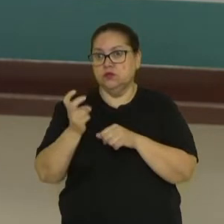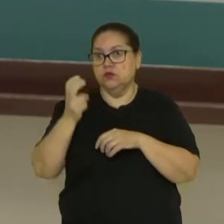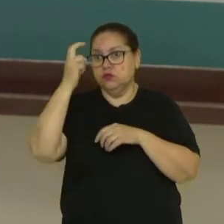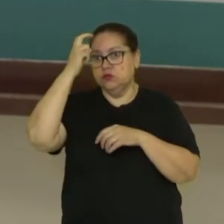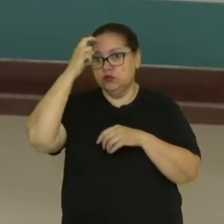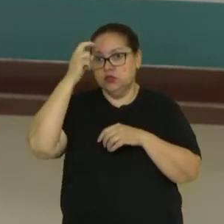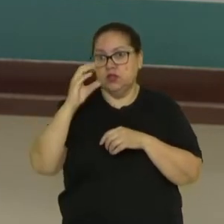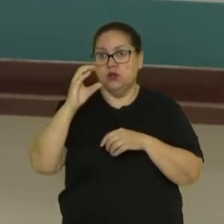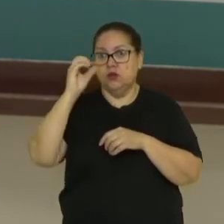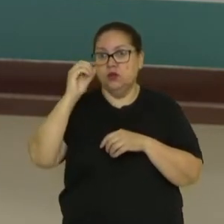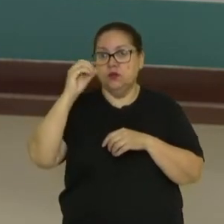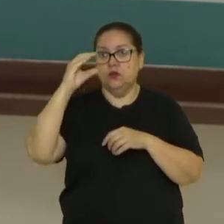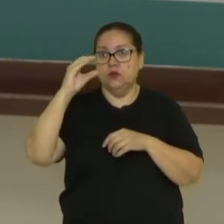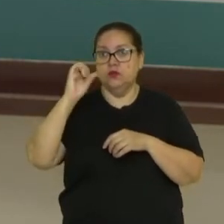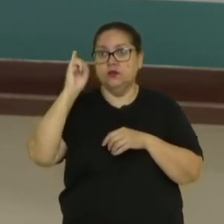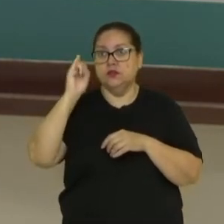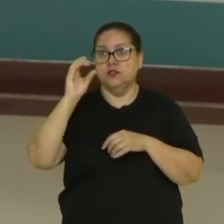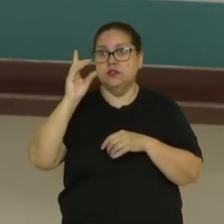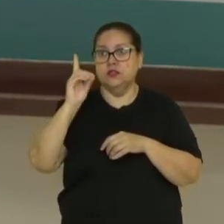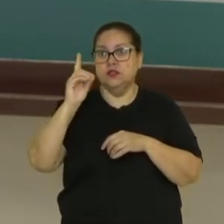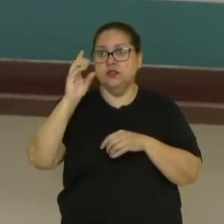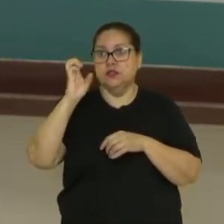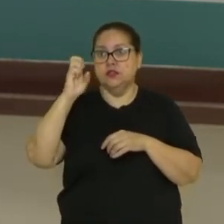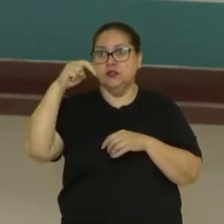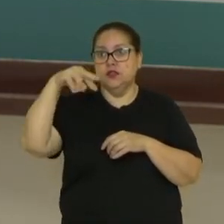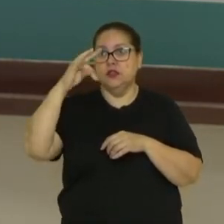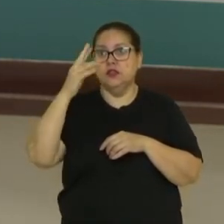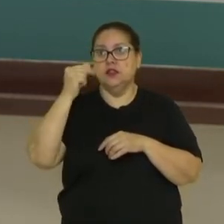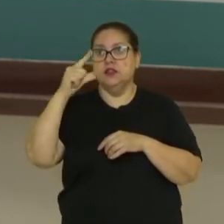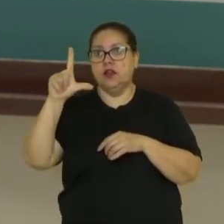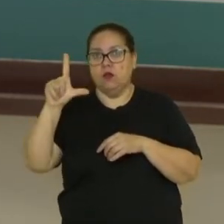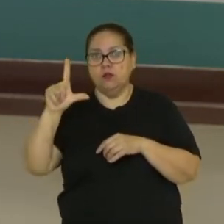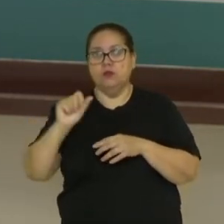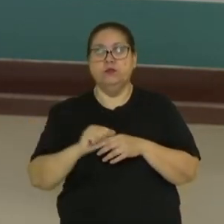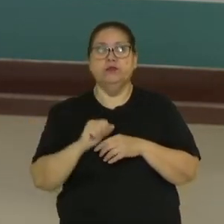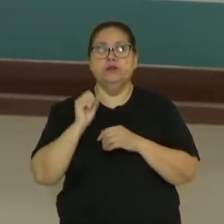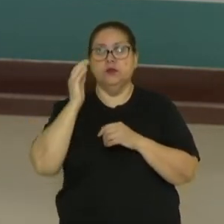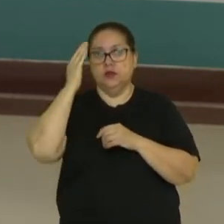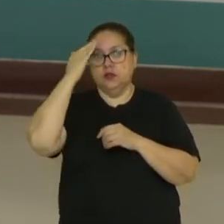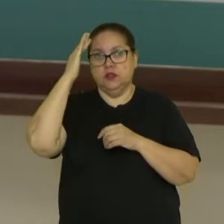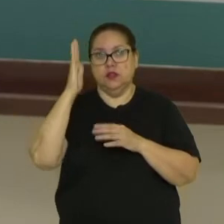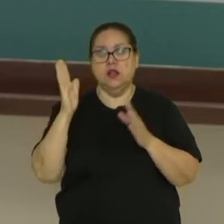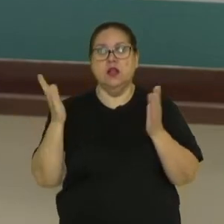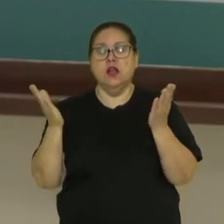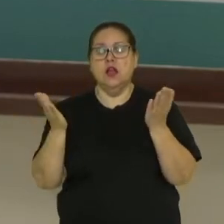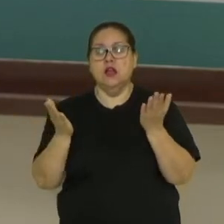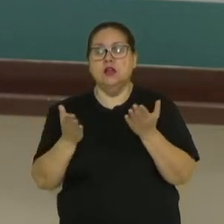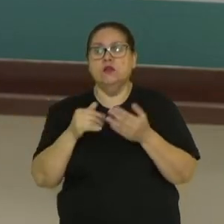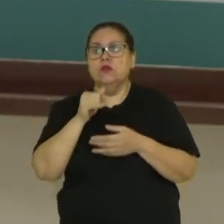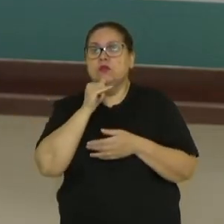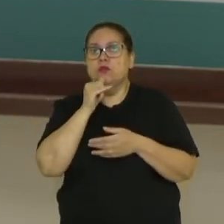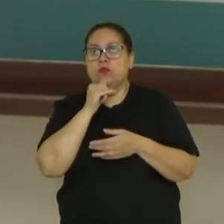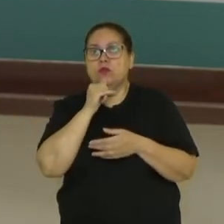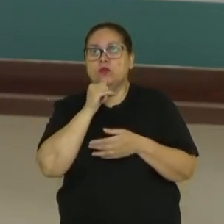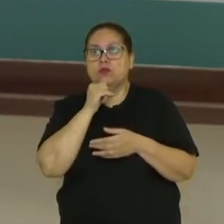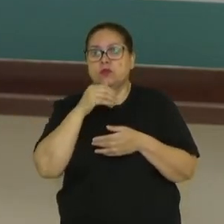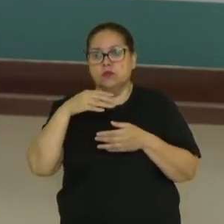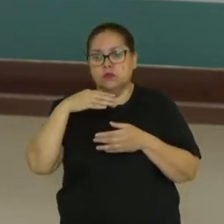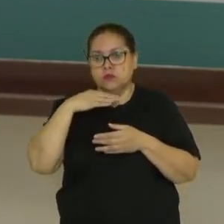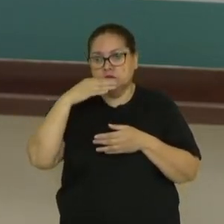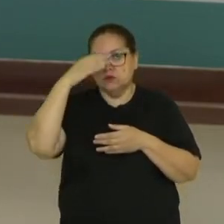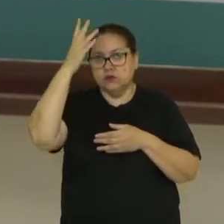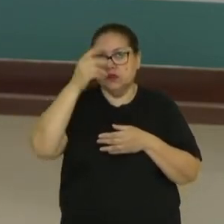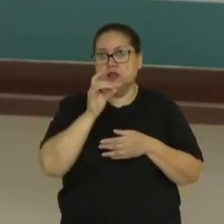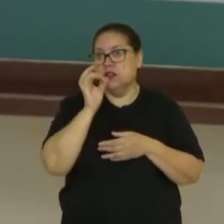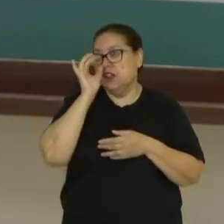culturas ocidentais, ok? É isso que nós temos que entender. Bom, agora nós vamos falar então, por exemplo, do mundo islâmico. Tudo que está em verde